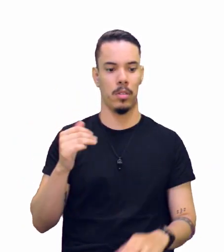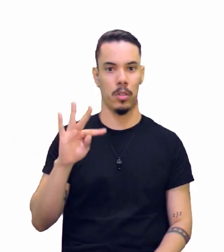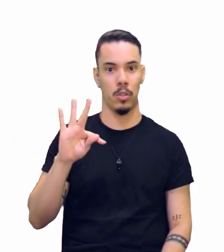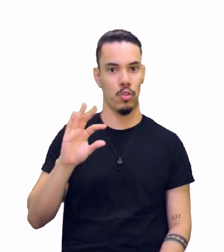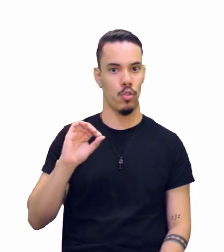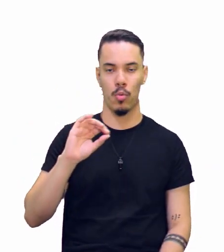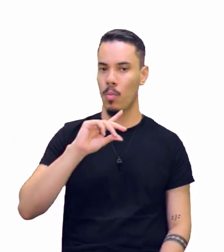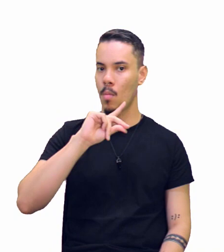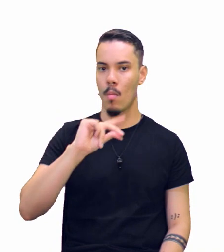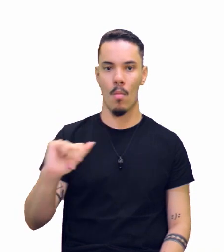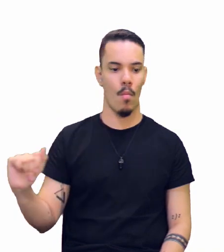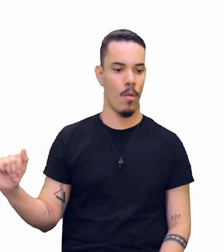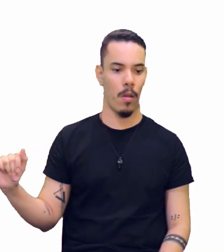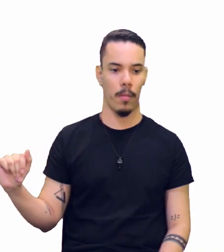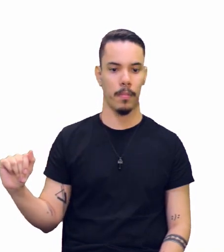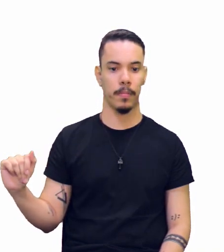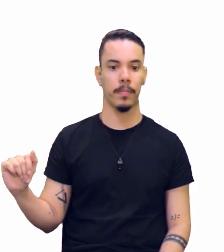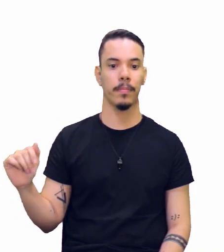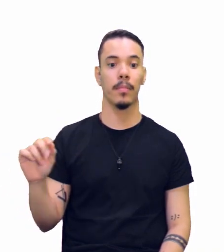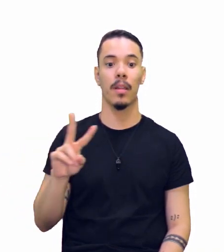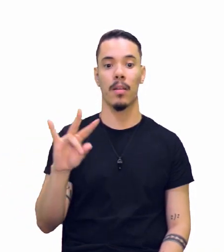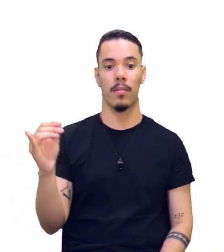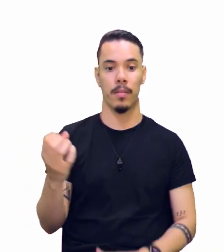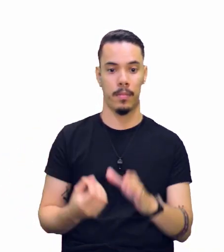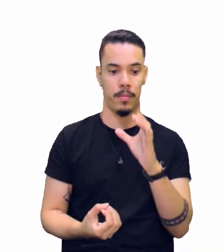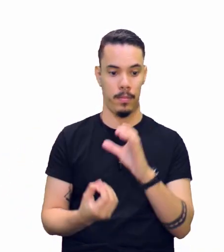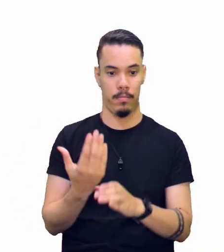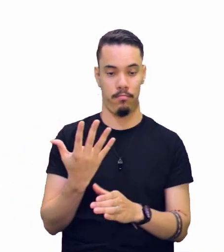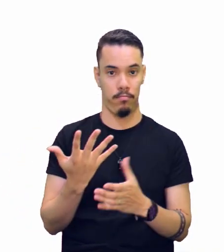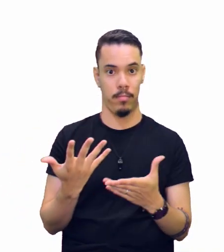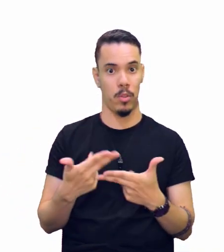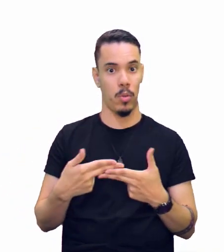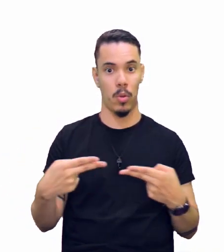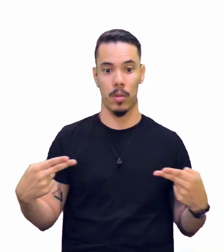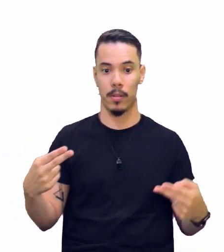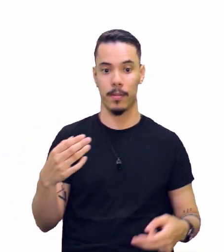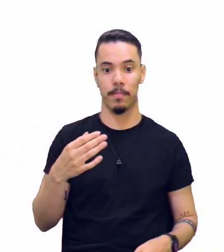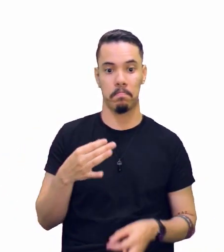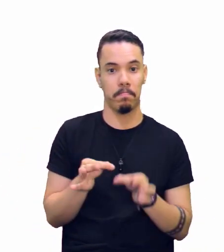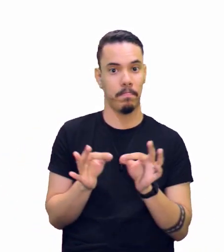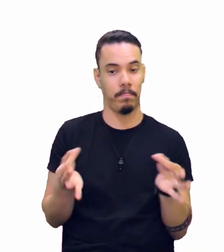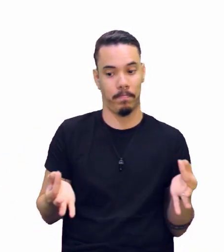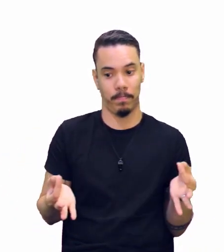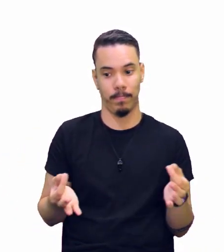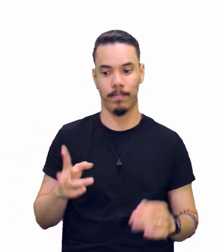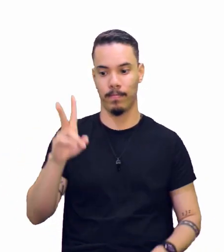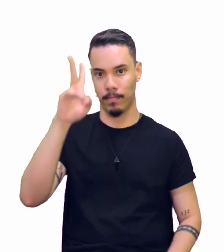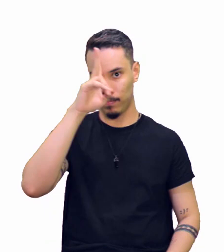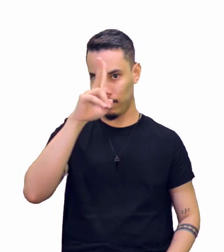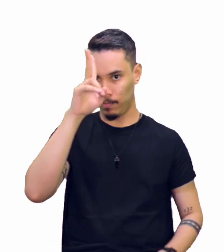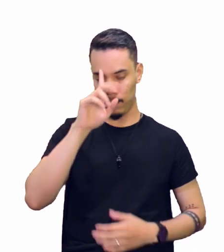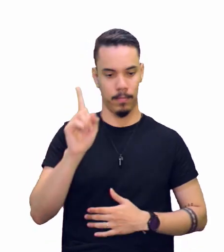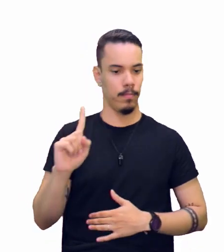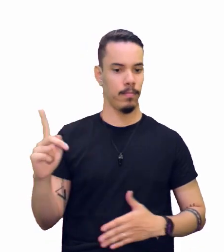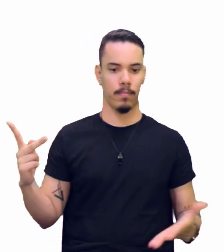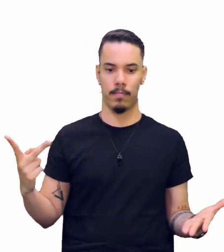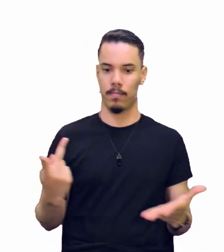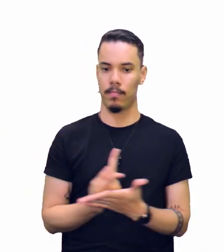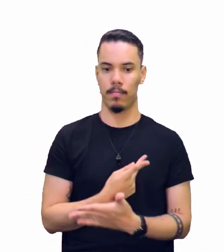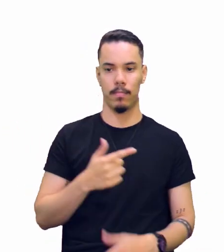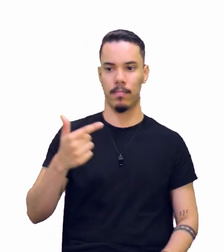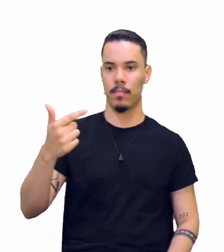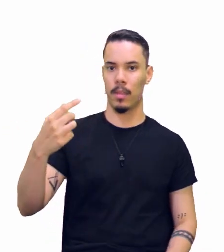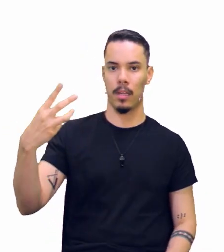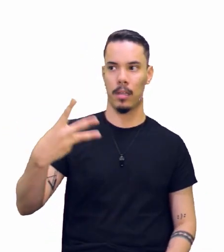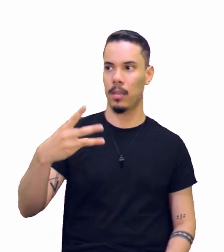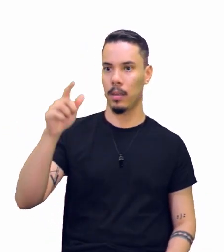to vai embora e ele passa para cá desse jeito, coisa mais simples. Lembrando que isso não acontece com a terceira pessoa